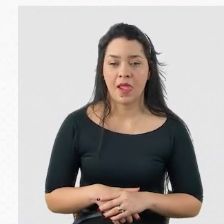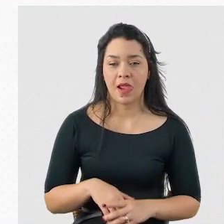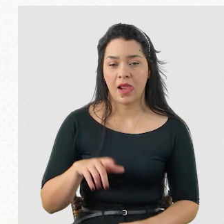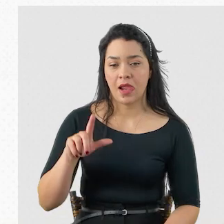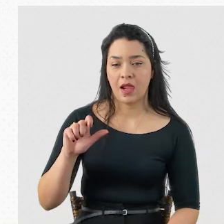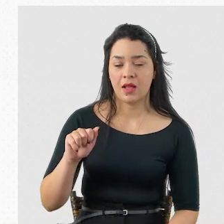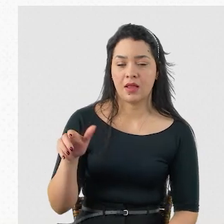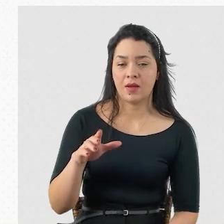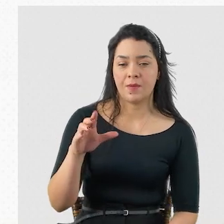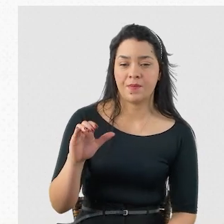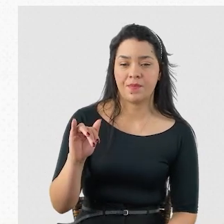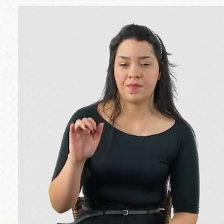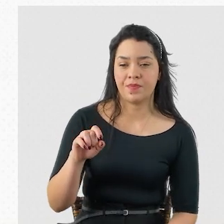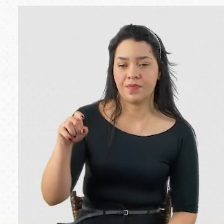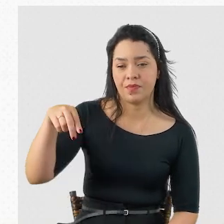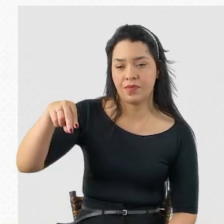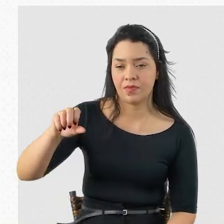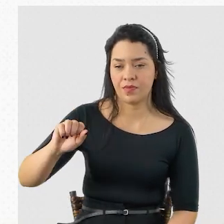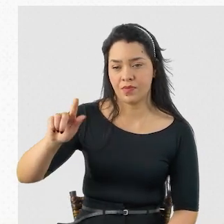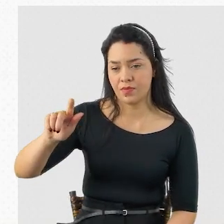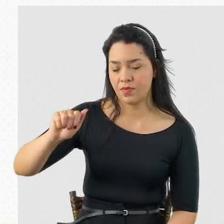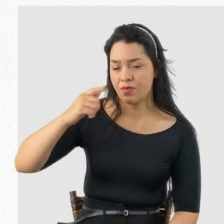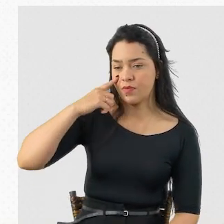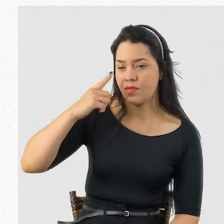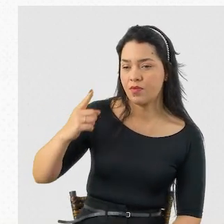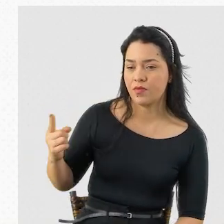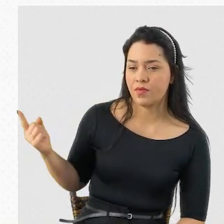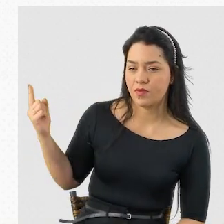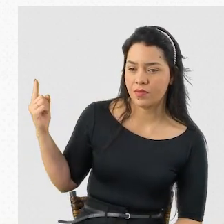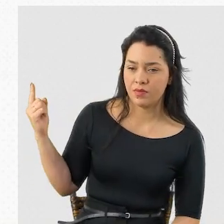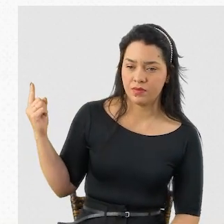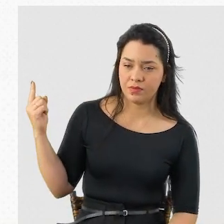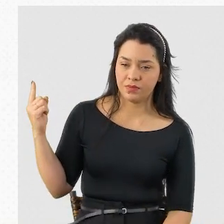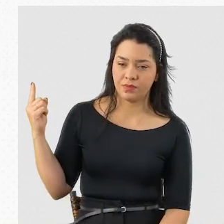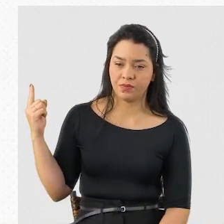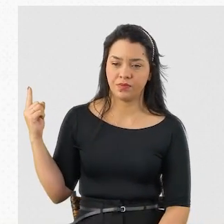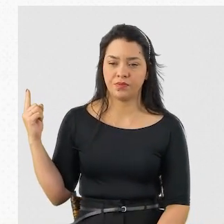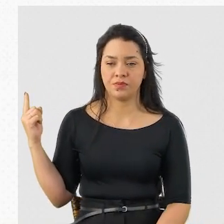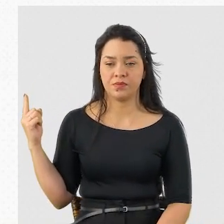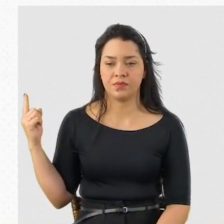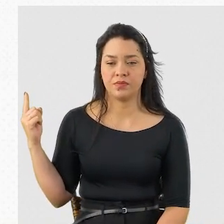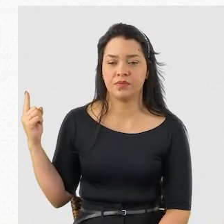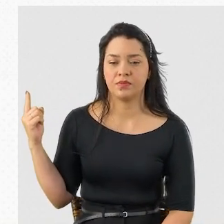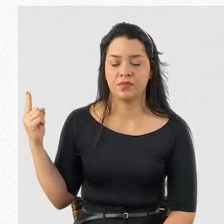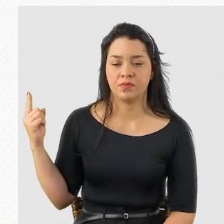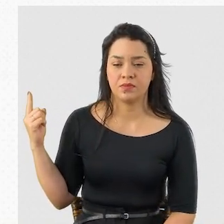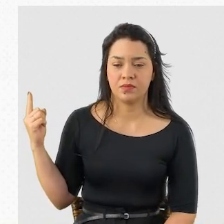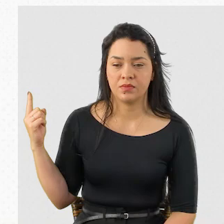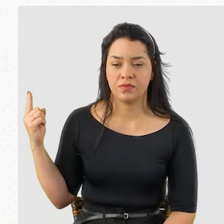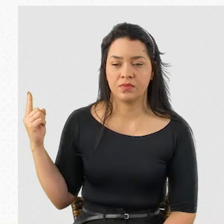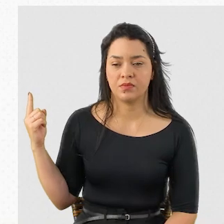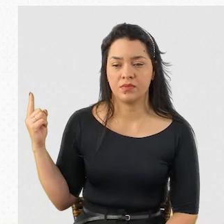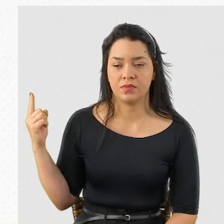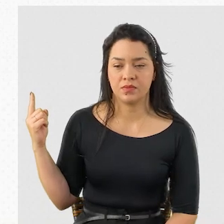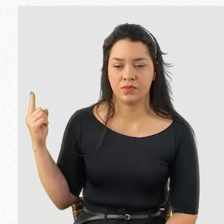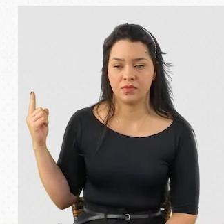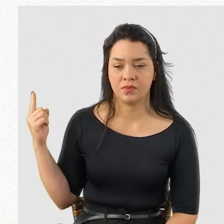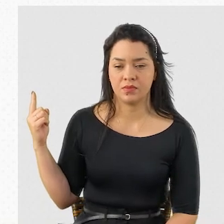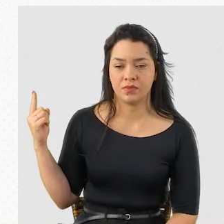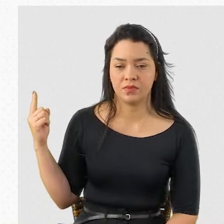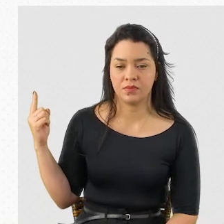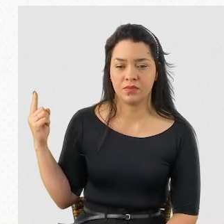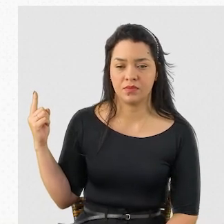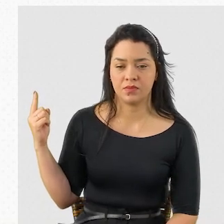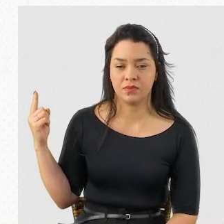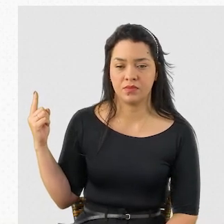La Ciénaga é um filme argentino que retrata a decadência de uma família de classe alta, intensa, oferecendo uma crítica